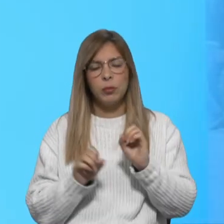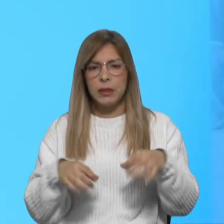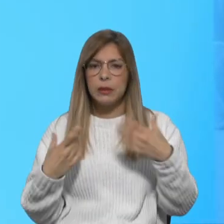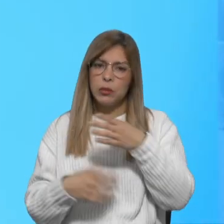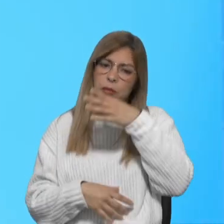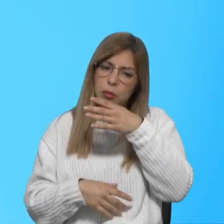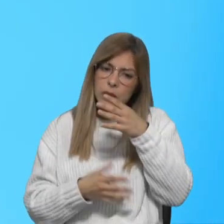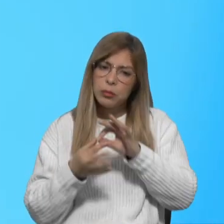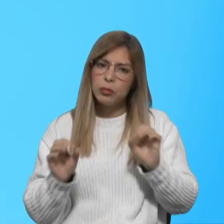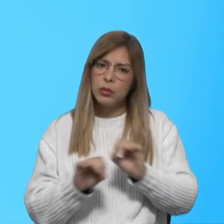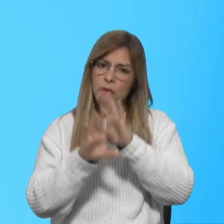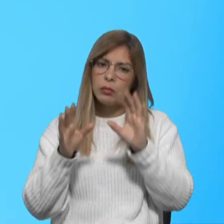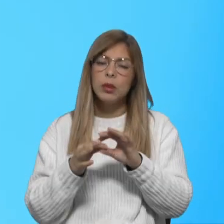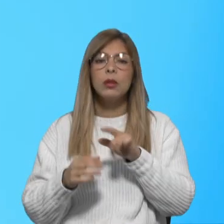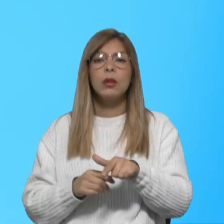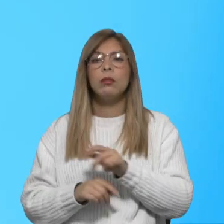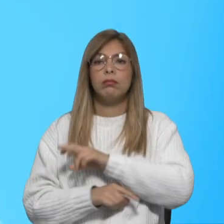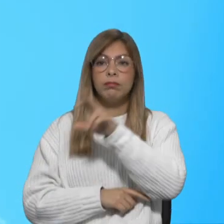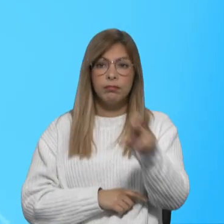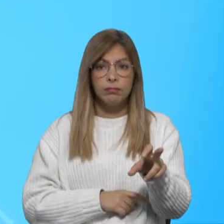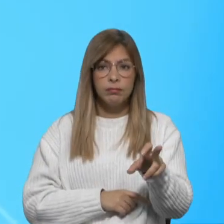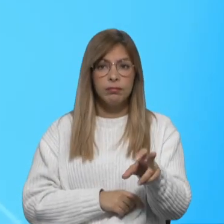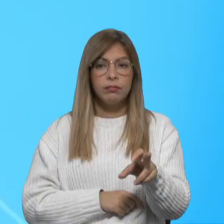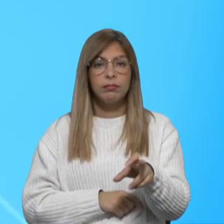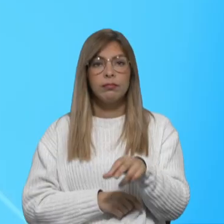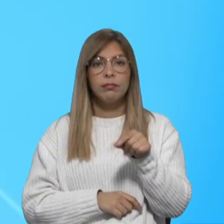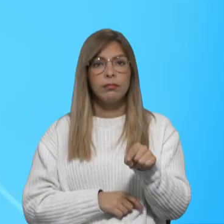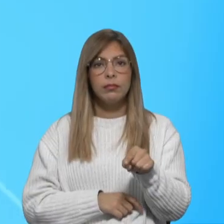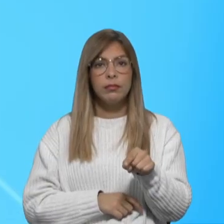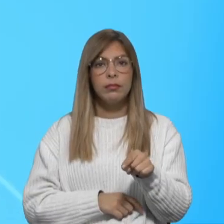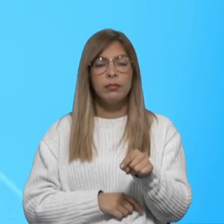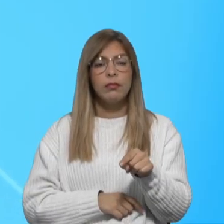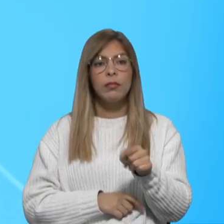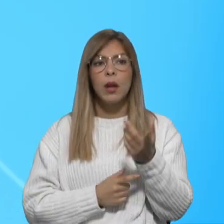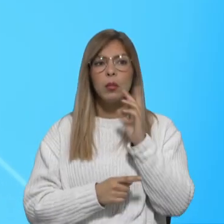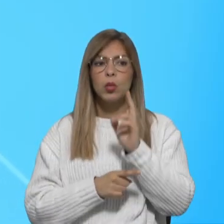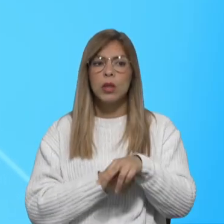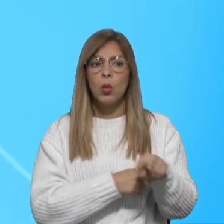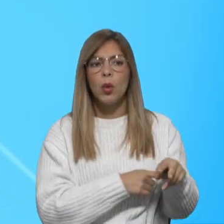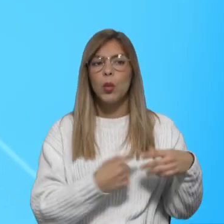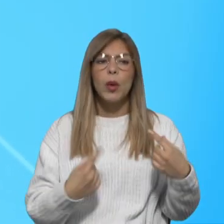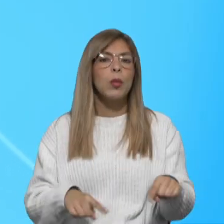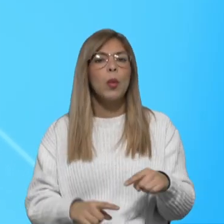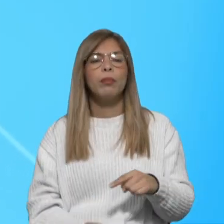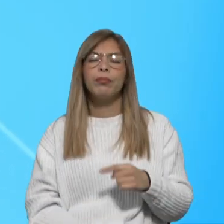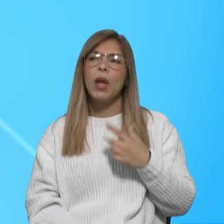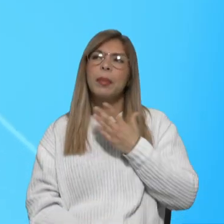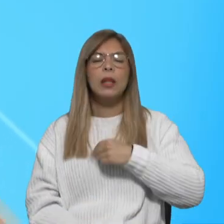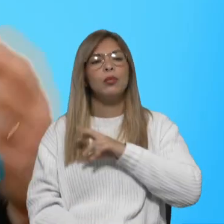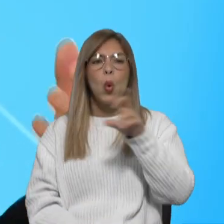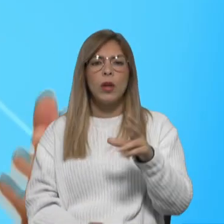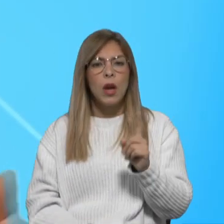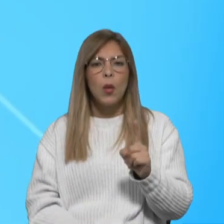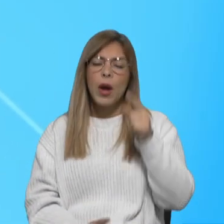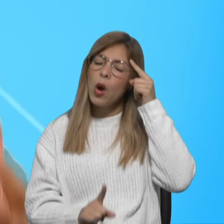perceber que toda a ida a um museu é sempre um ato muito significativo. Ninguém vai por acaso, não se vai de passagem. E, portanto, vai-se